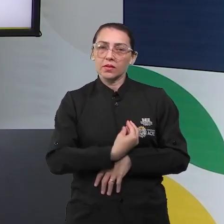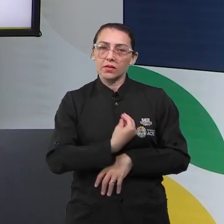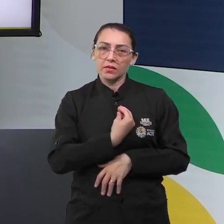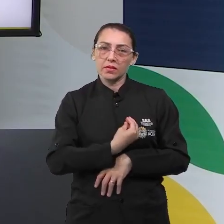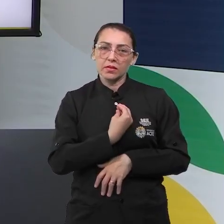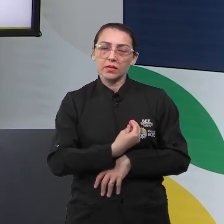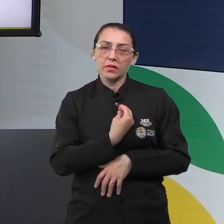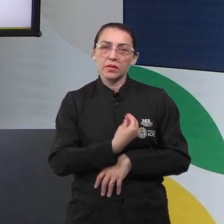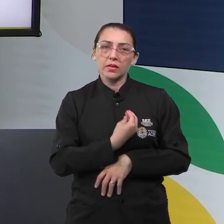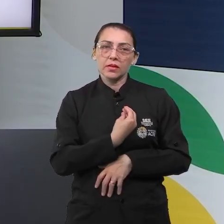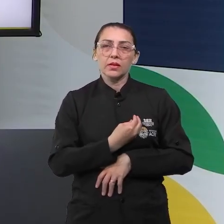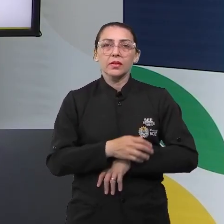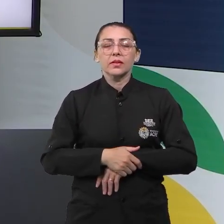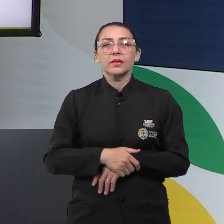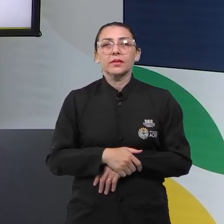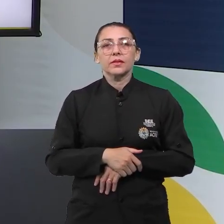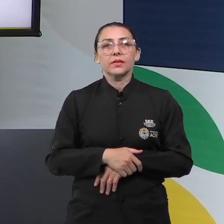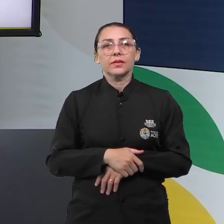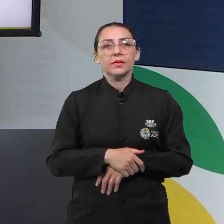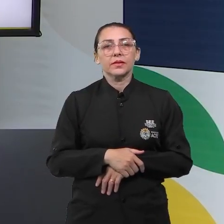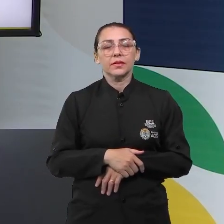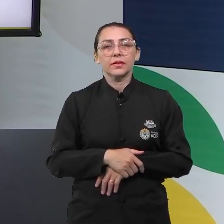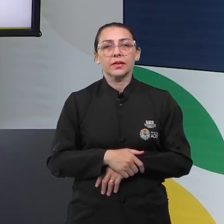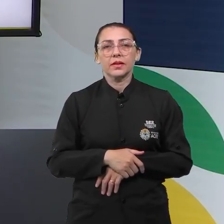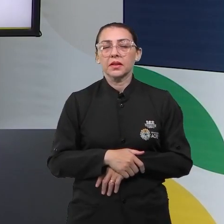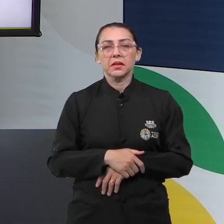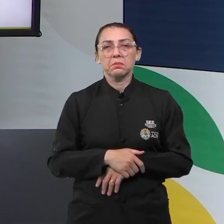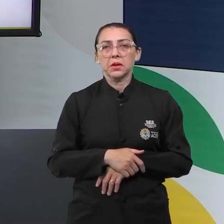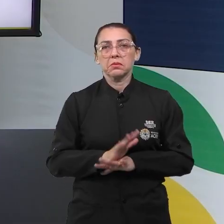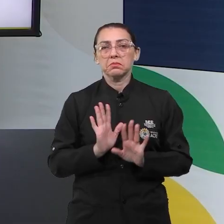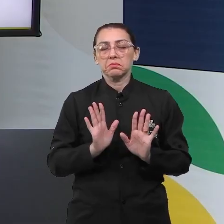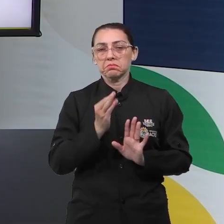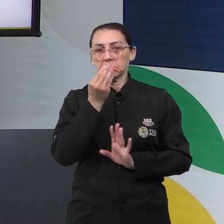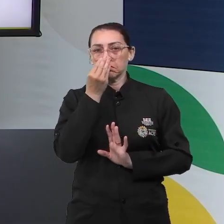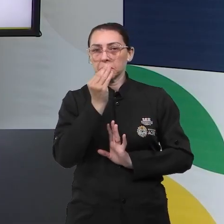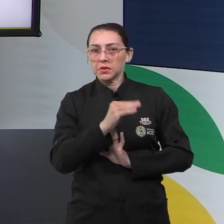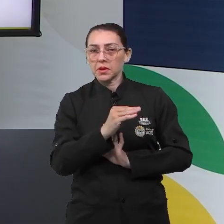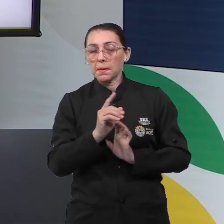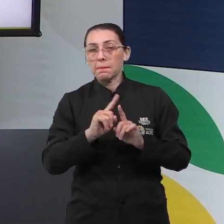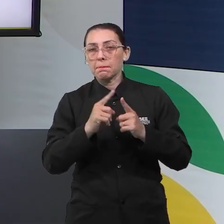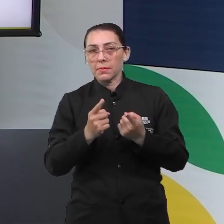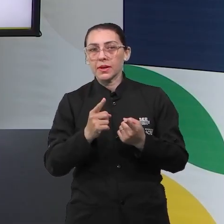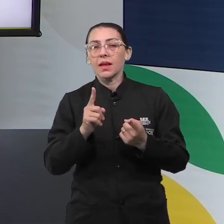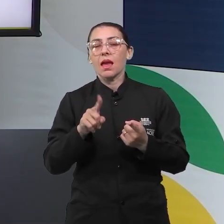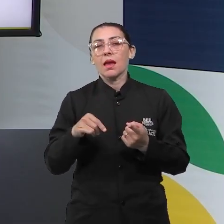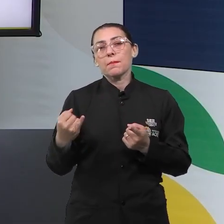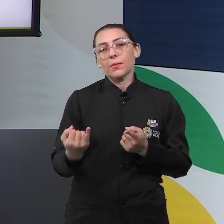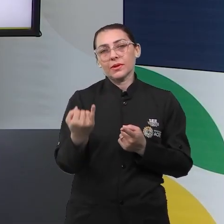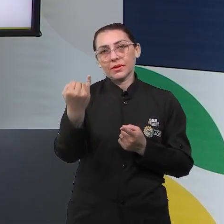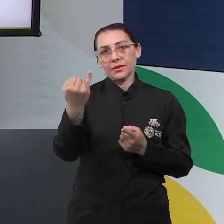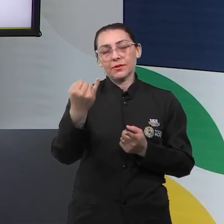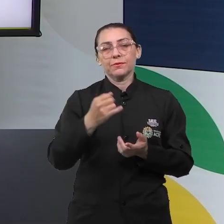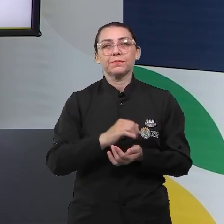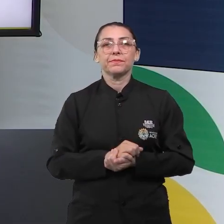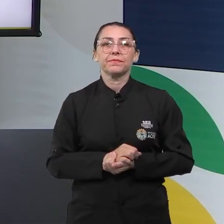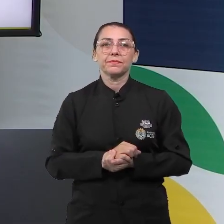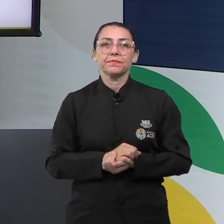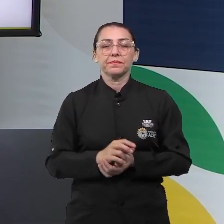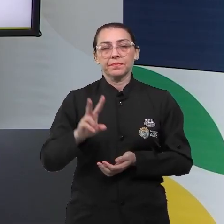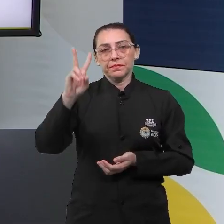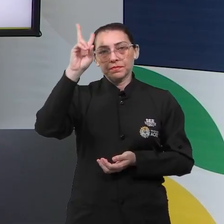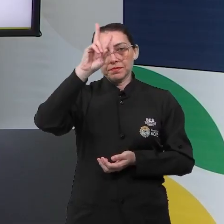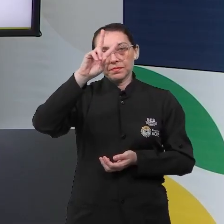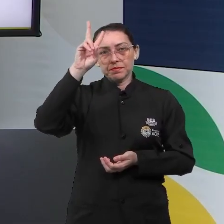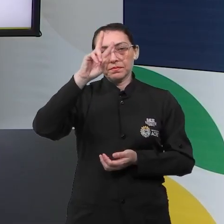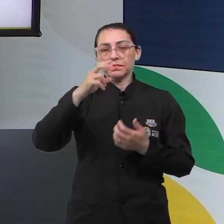nós passamos por ele e muitas vezes não damos muita importância, mas que é muito importante. Lembrando